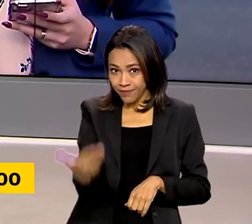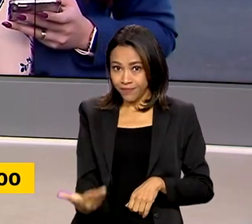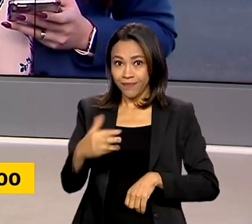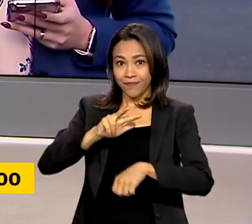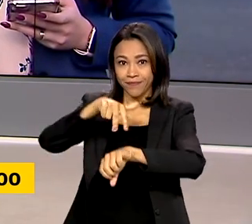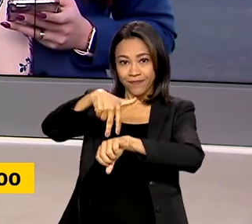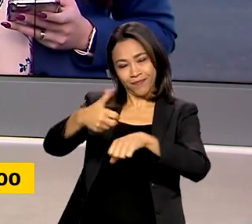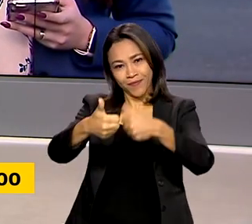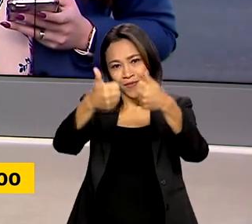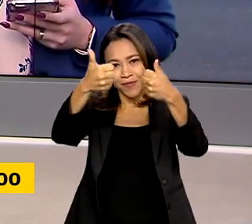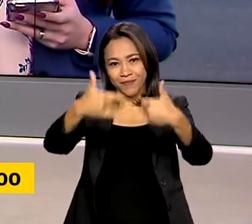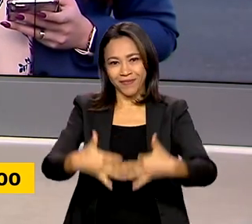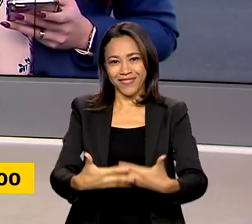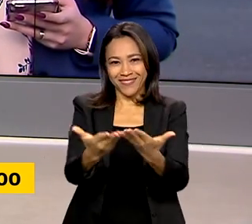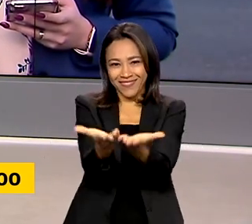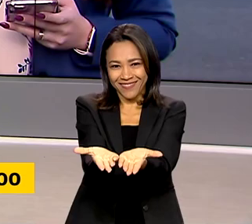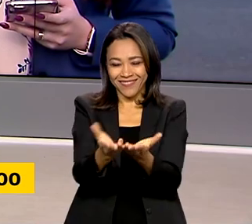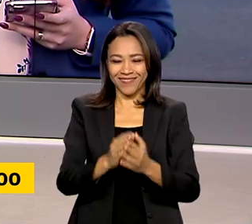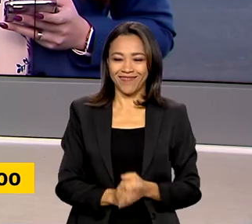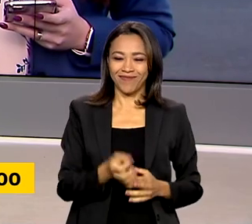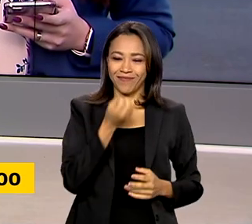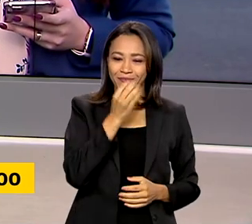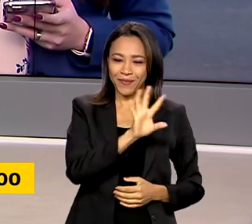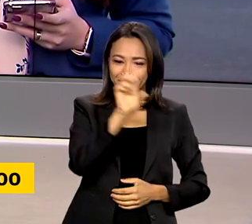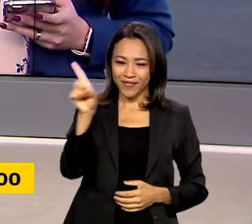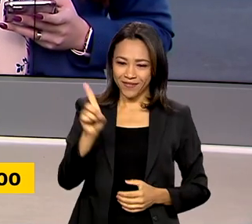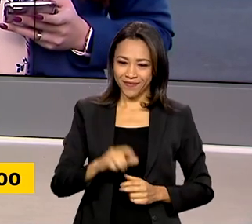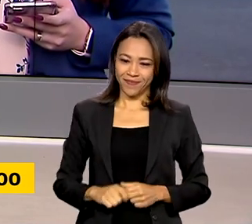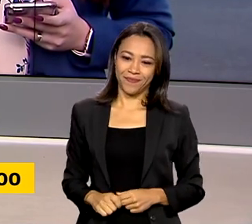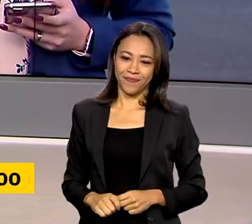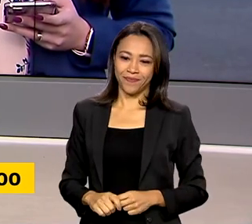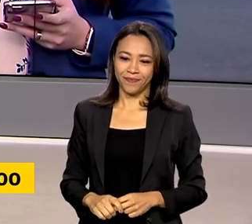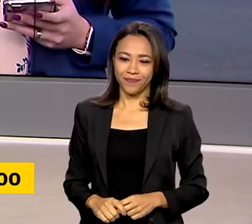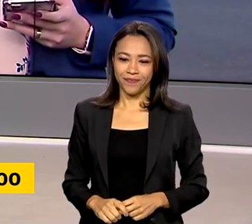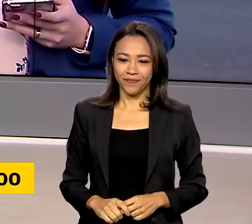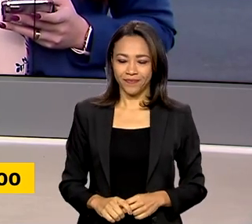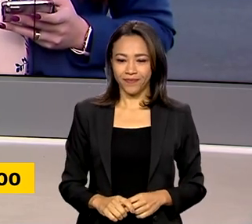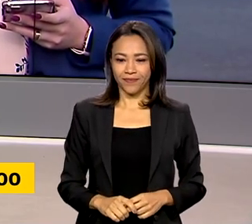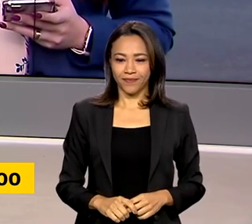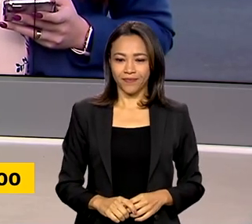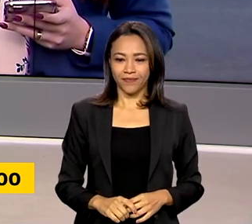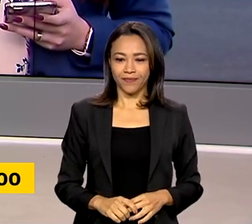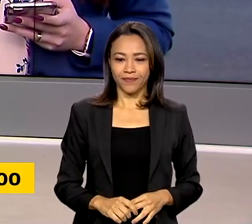as informações ao vivo para a gente. Bom dia, Jéssica.